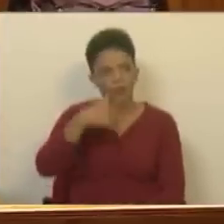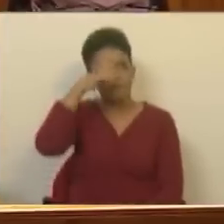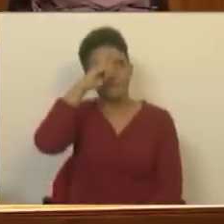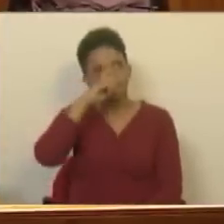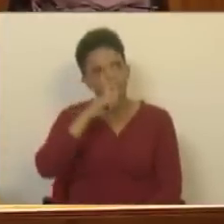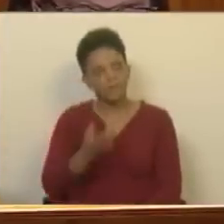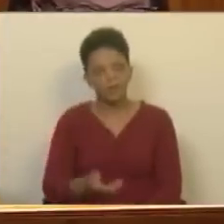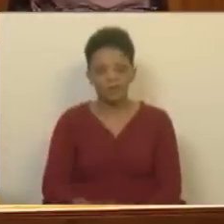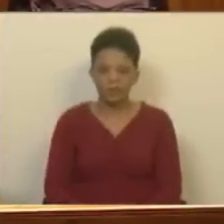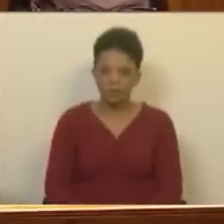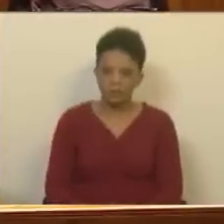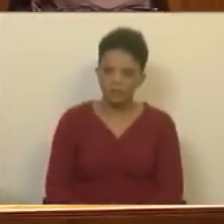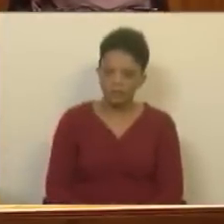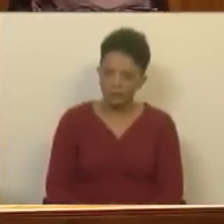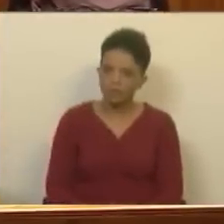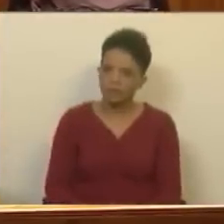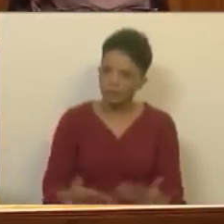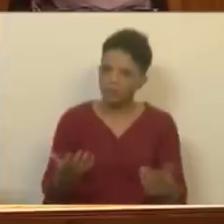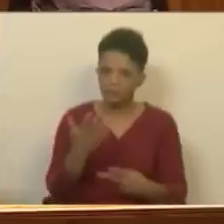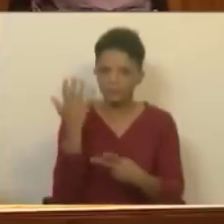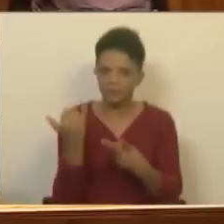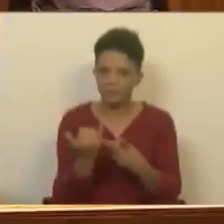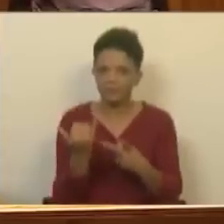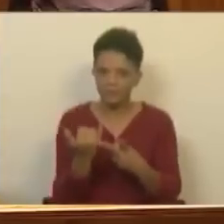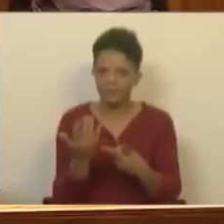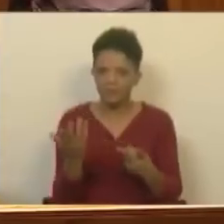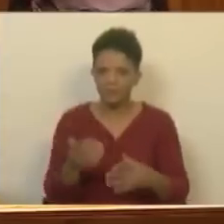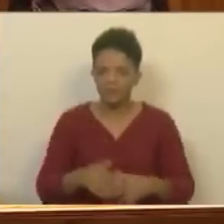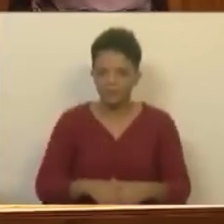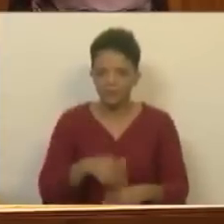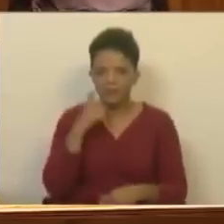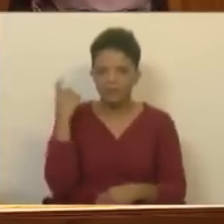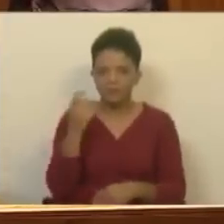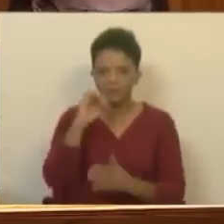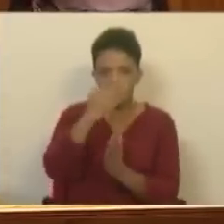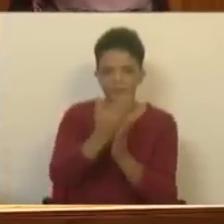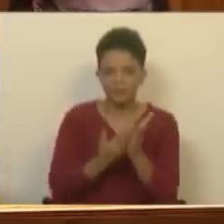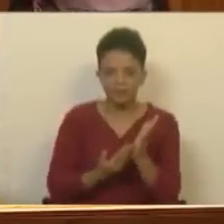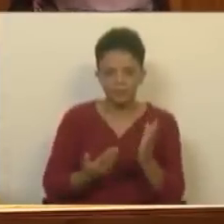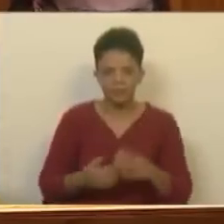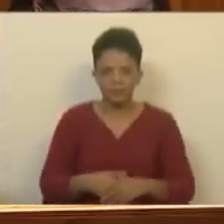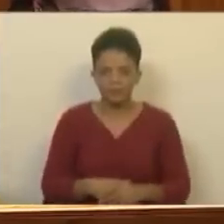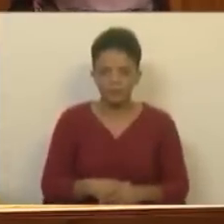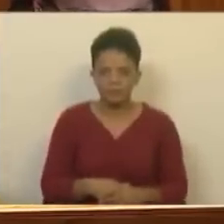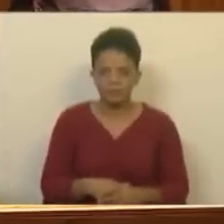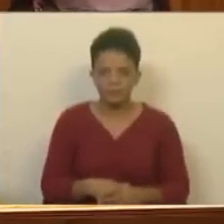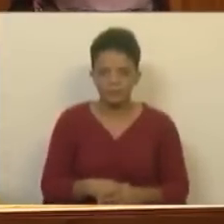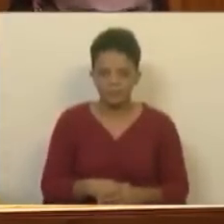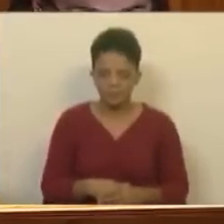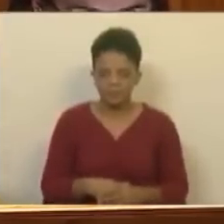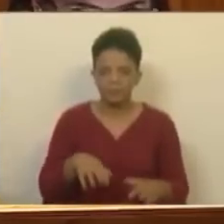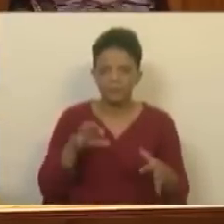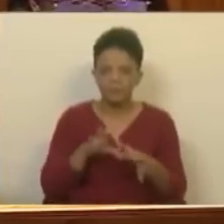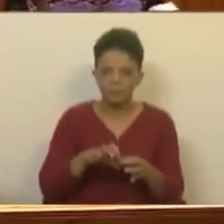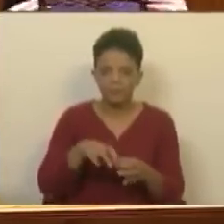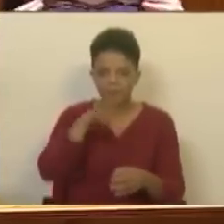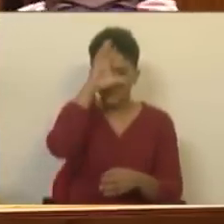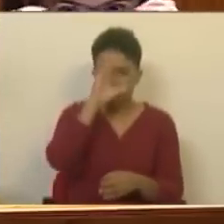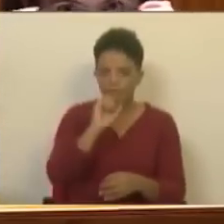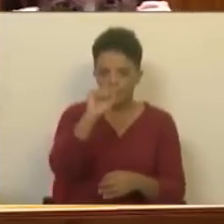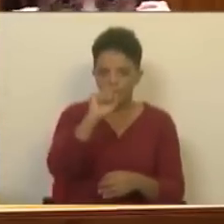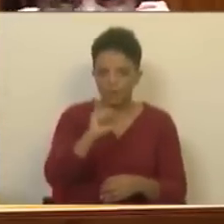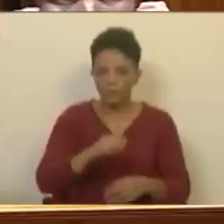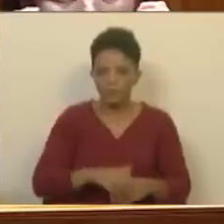segundo lugar eh enfim as matérias da revisão constitucional é uma matéria Legislativa no qual o governo